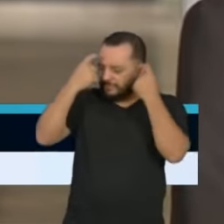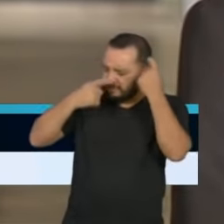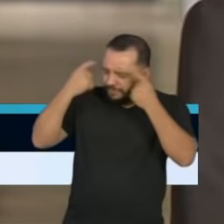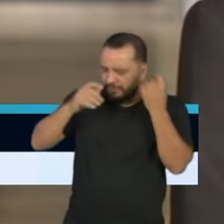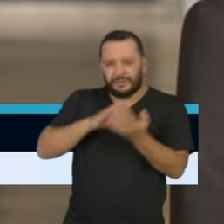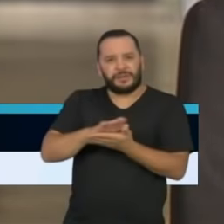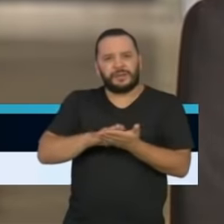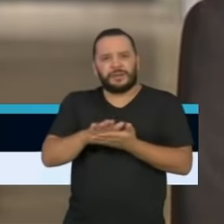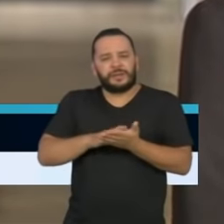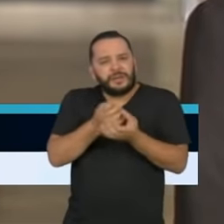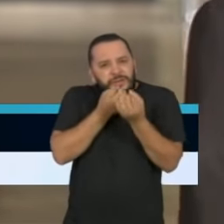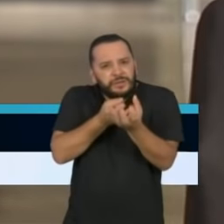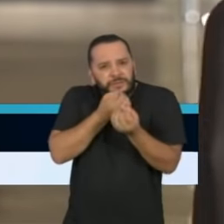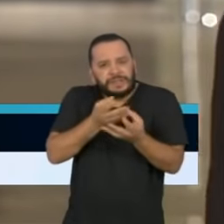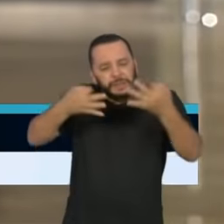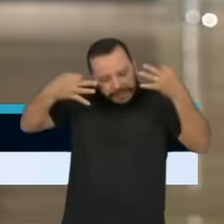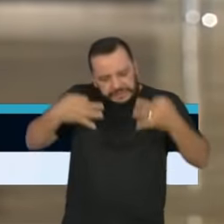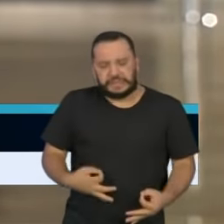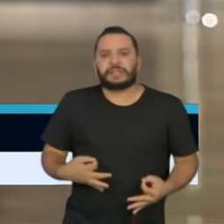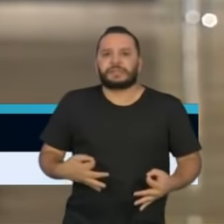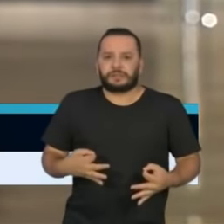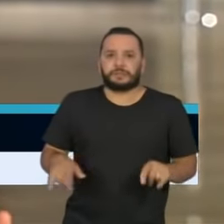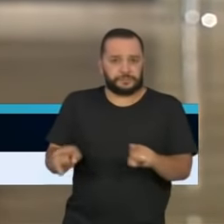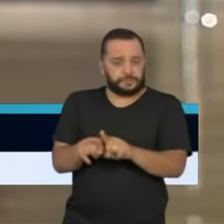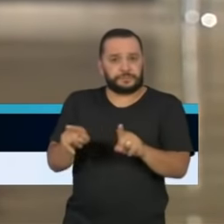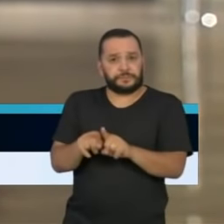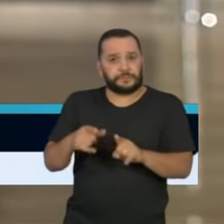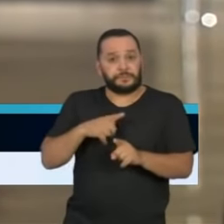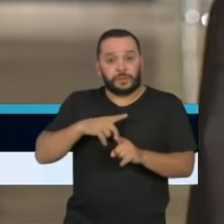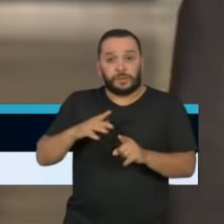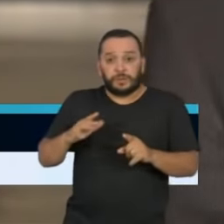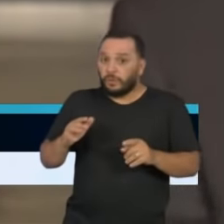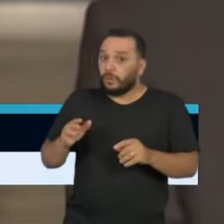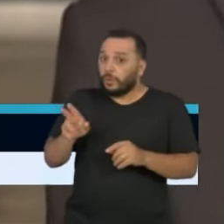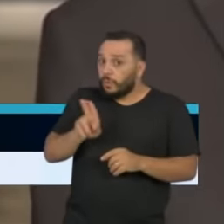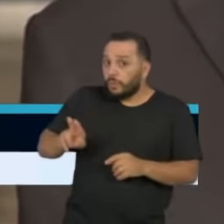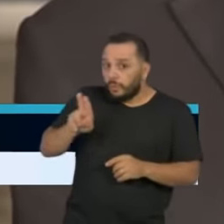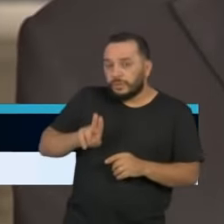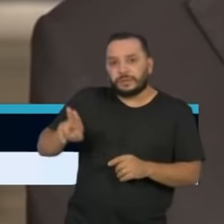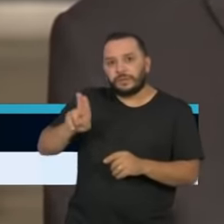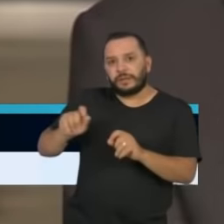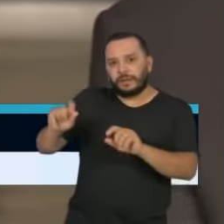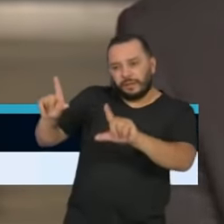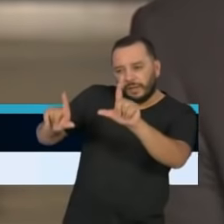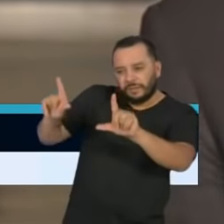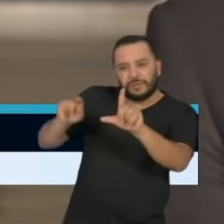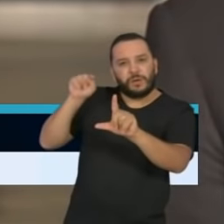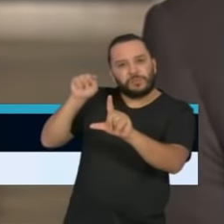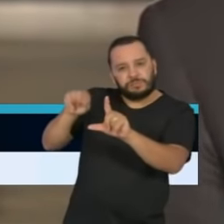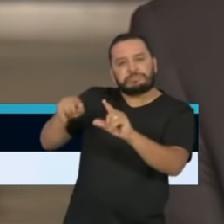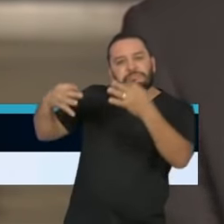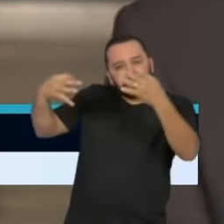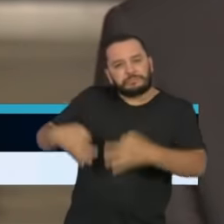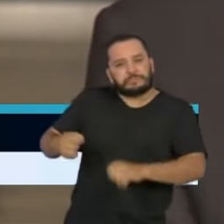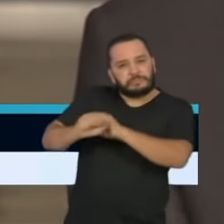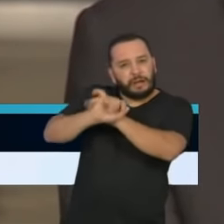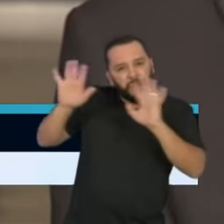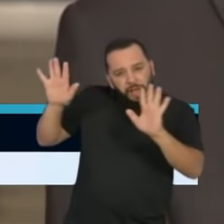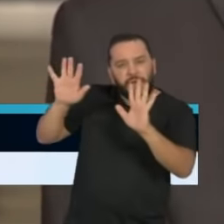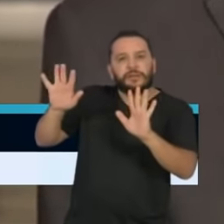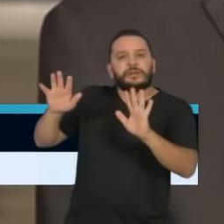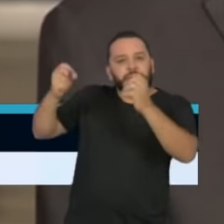busque informações corretas, de fontes corretas, utilizem os veículos de comunicação que estão procedendo de maneira